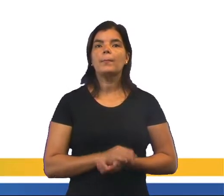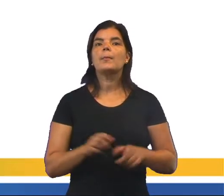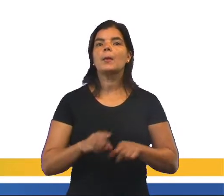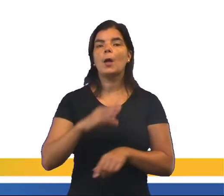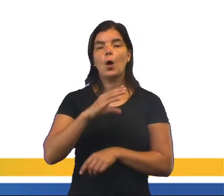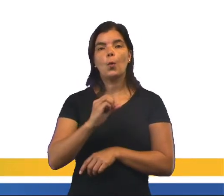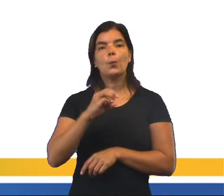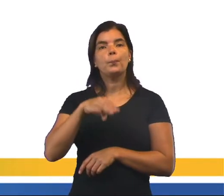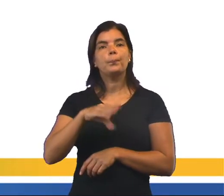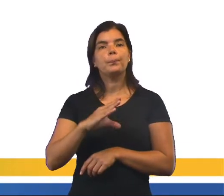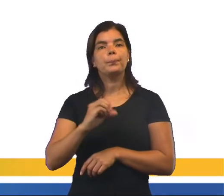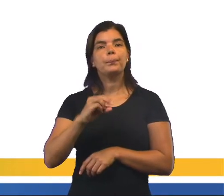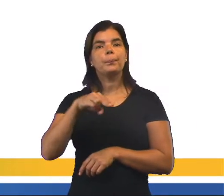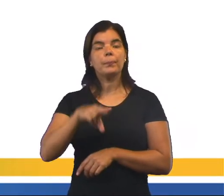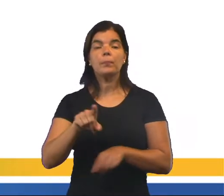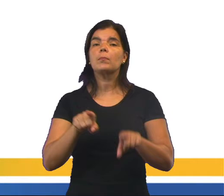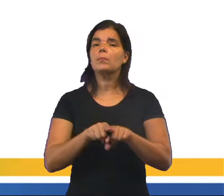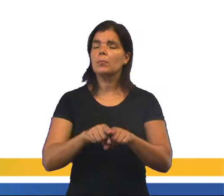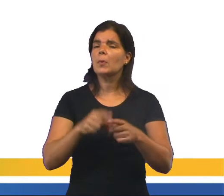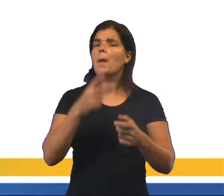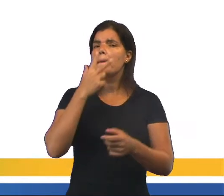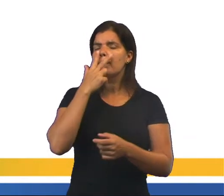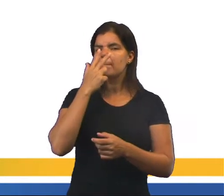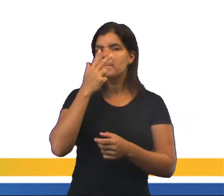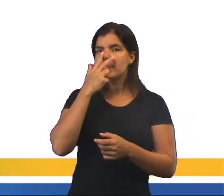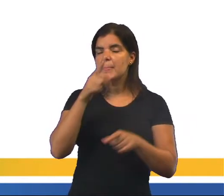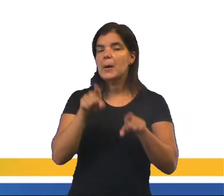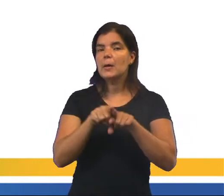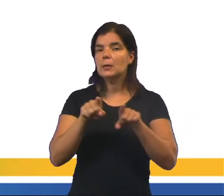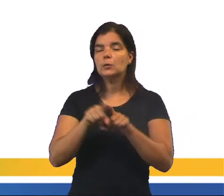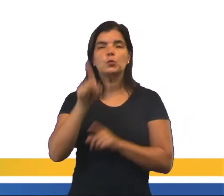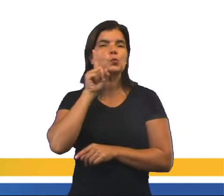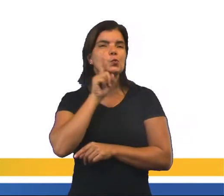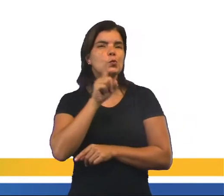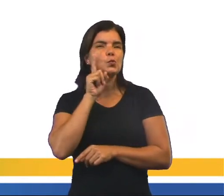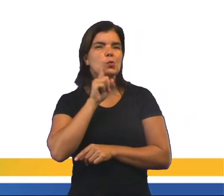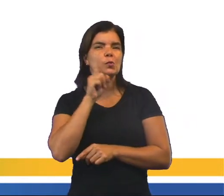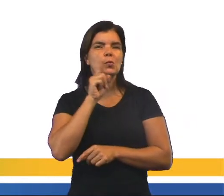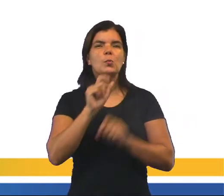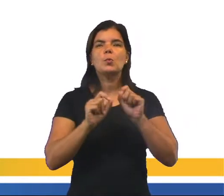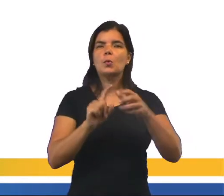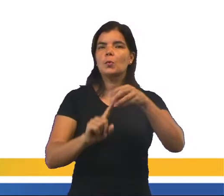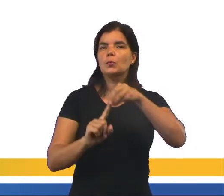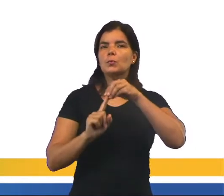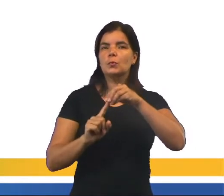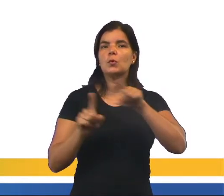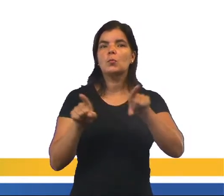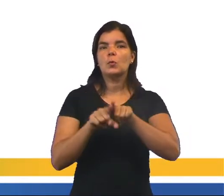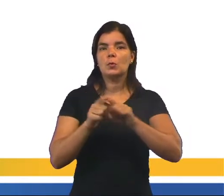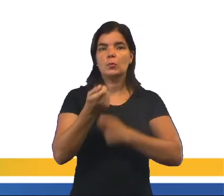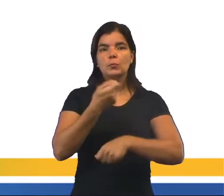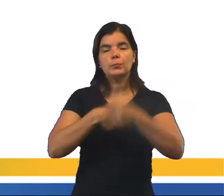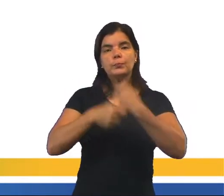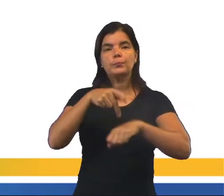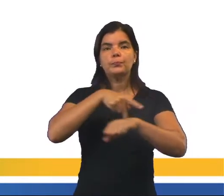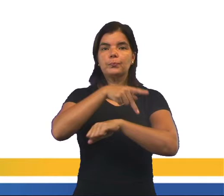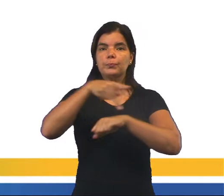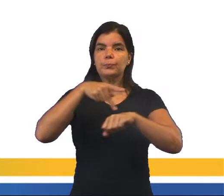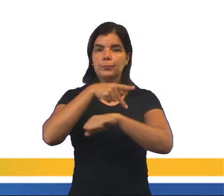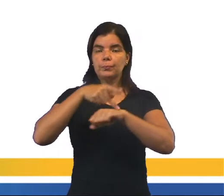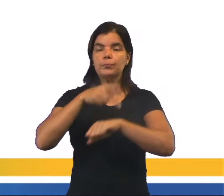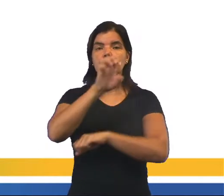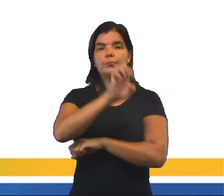Comecon, que também é muito parecido com o Plano Marshall lá dos Estados Unidos, que ele objetivava a integração econômica dos países do